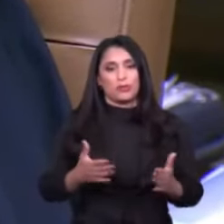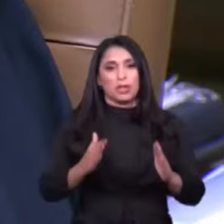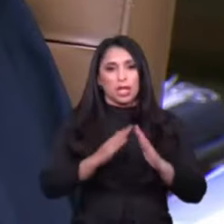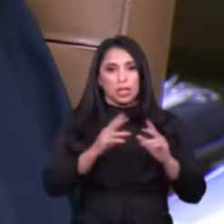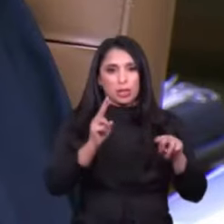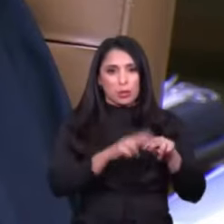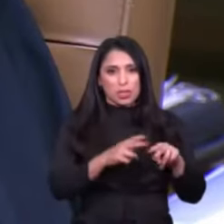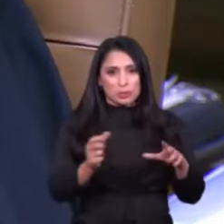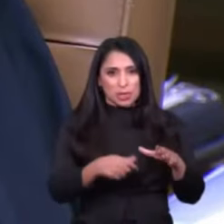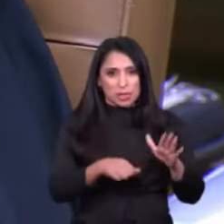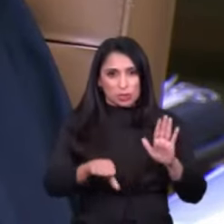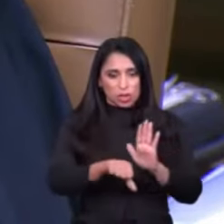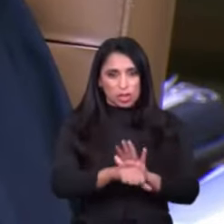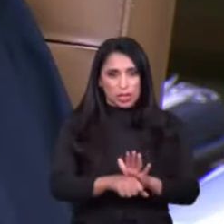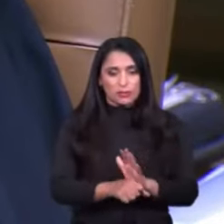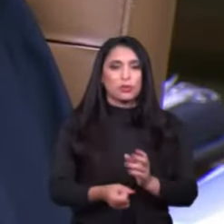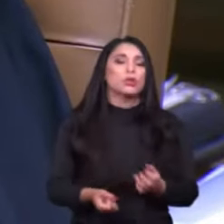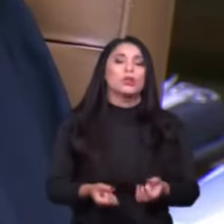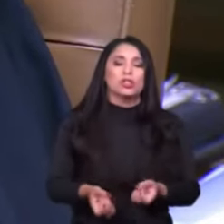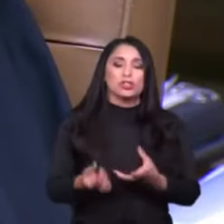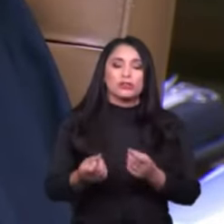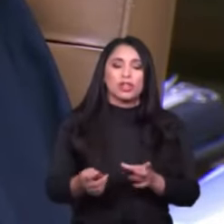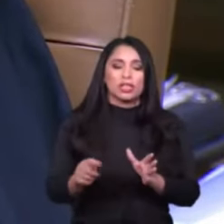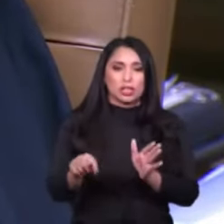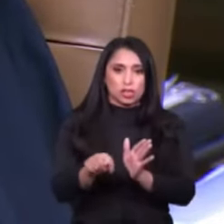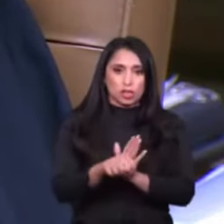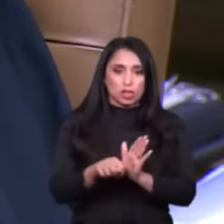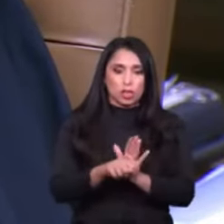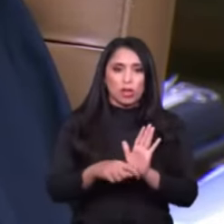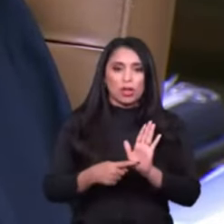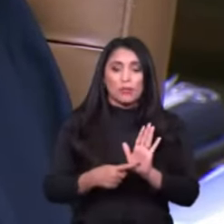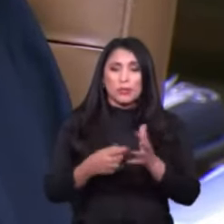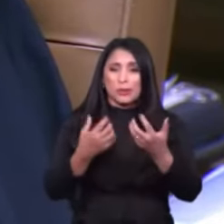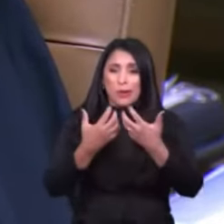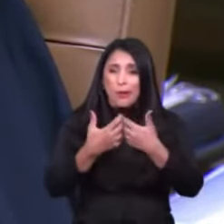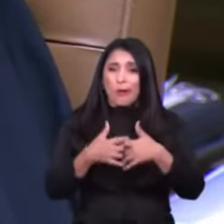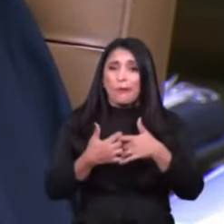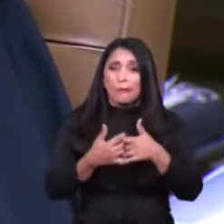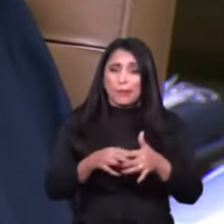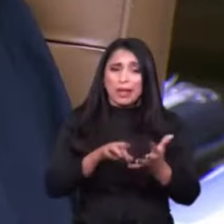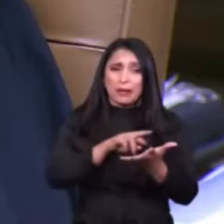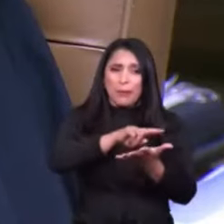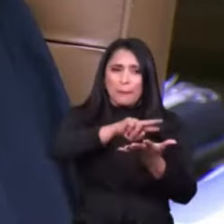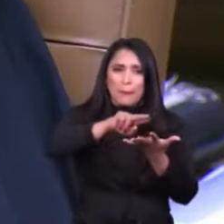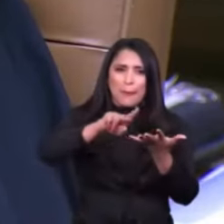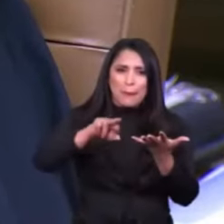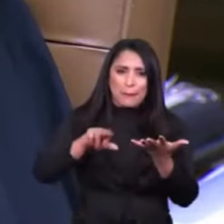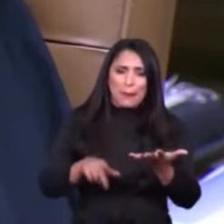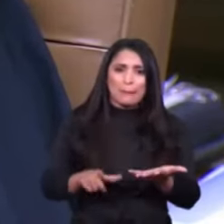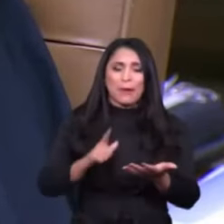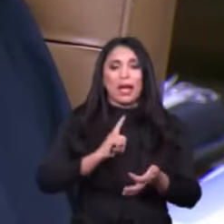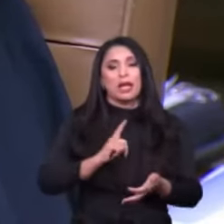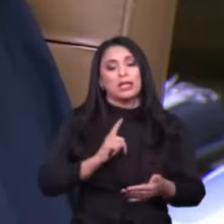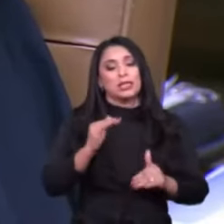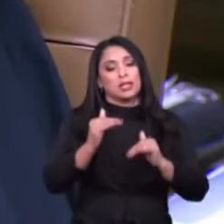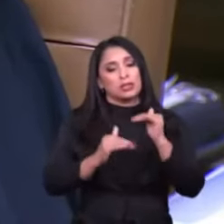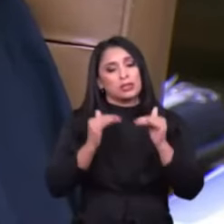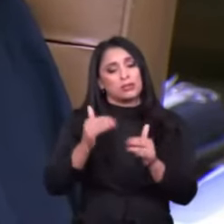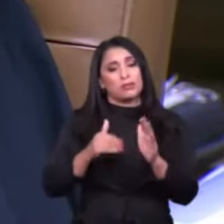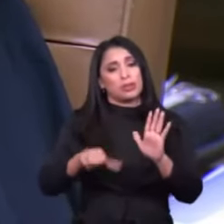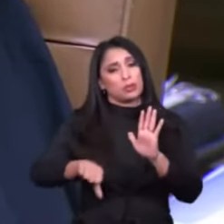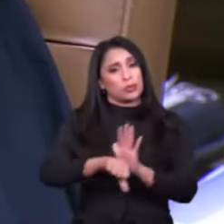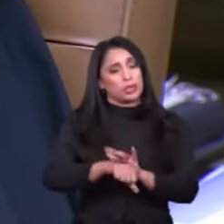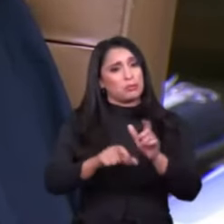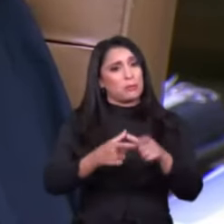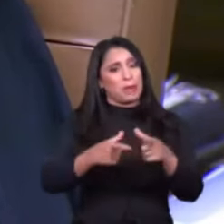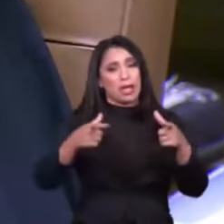da prática de crime de tráfico de drogas constitui, segundo penso, fenômeno complexo e multifatorial, ligado ao desenvolvimento da macrocriminalidade no